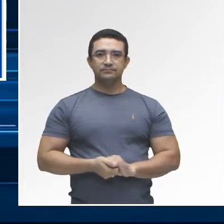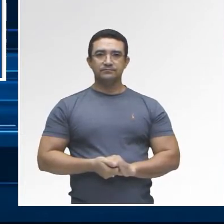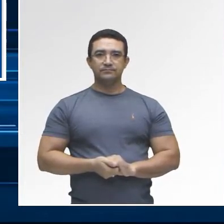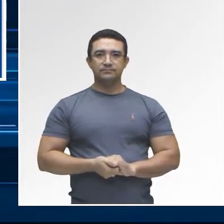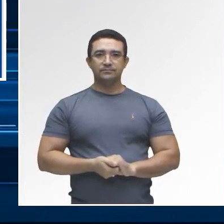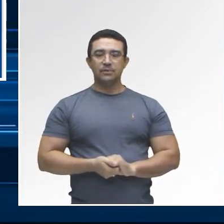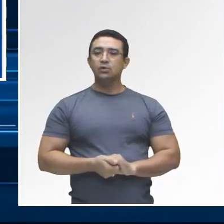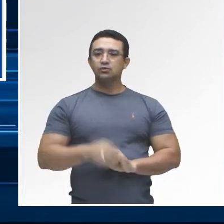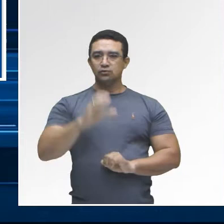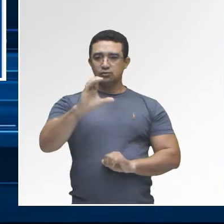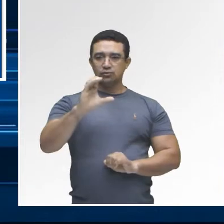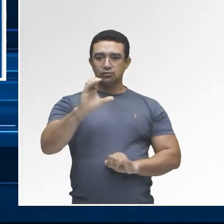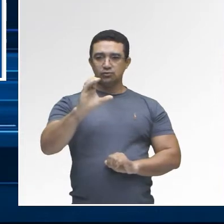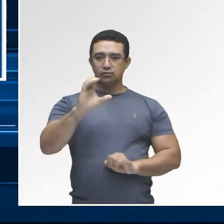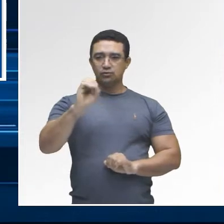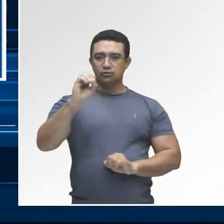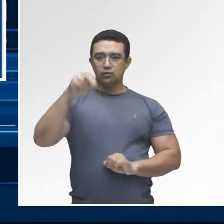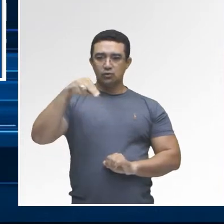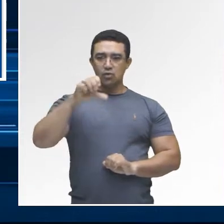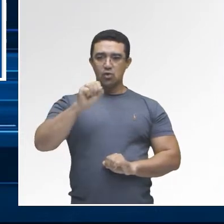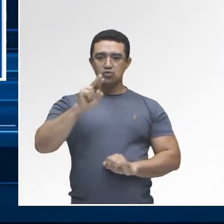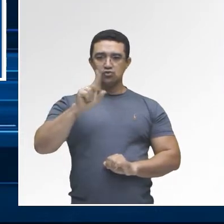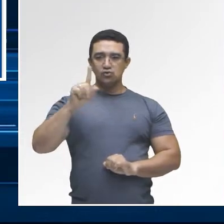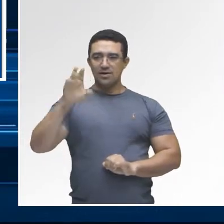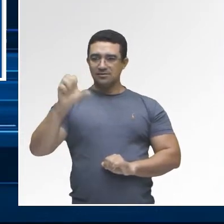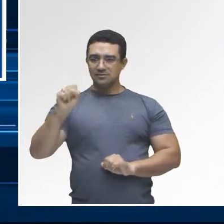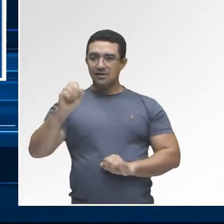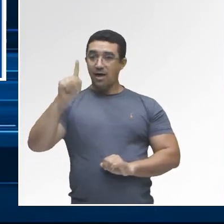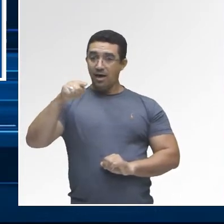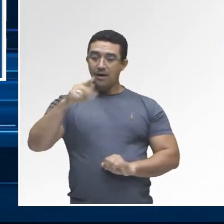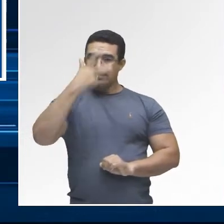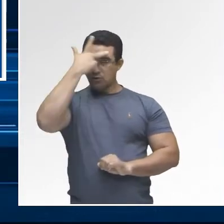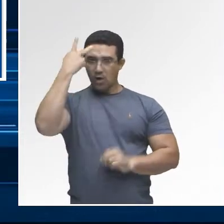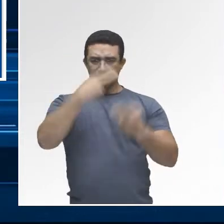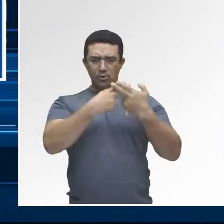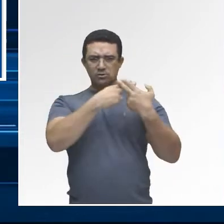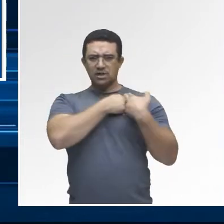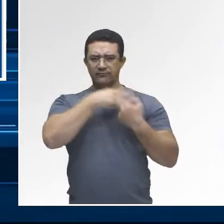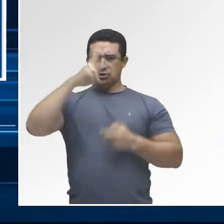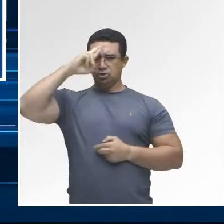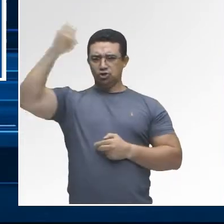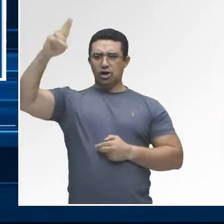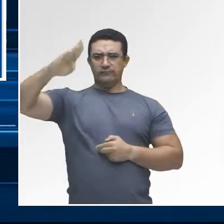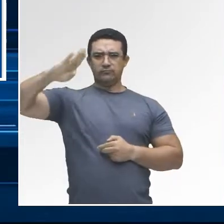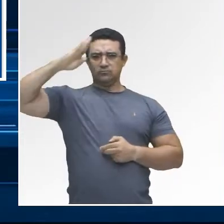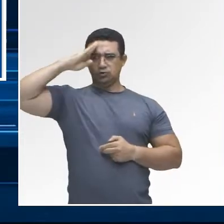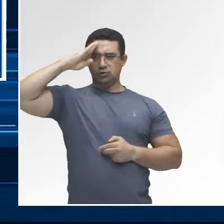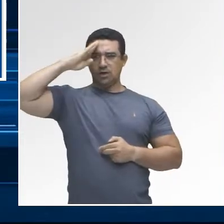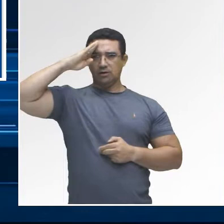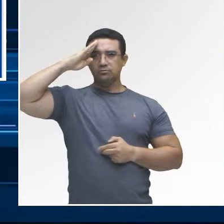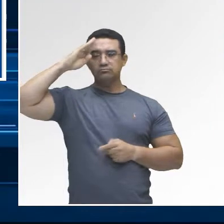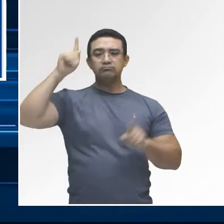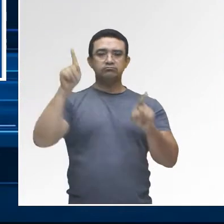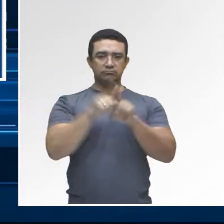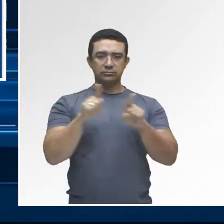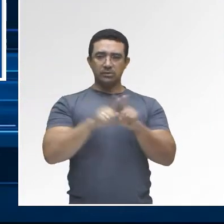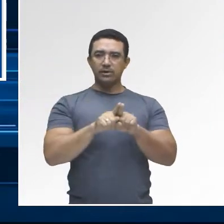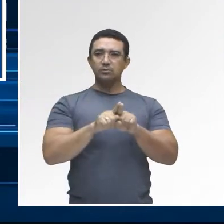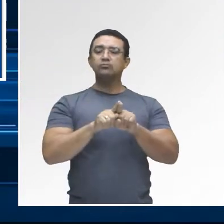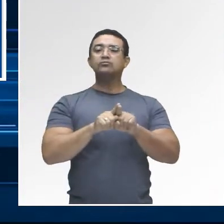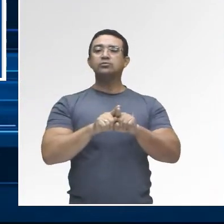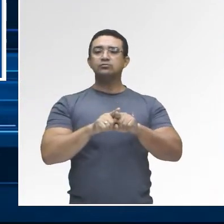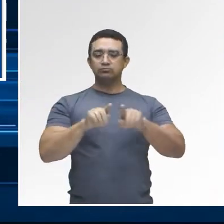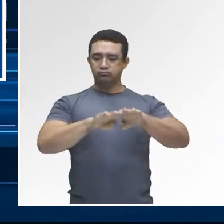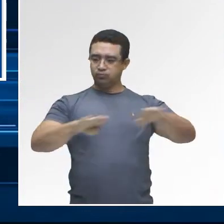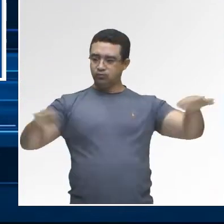cônsules, que eram os responsáveis pelo comando dos exércitos em tempos de guerra, presidiam o Senado, que era o órgão político